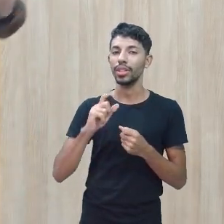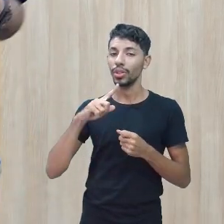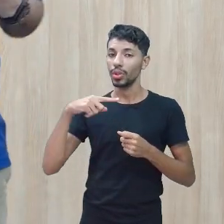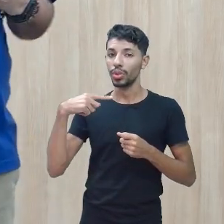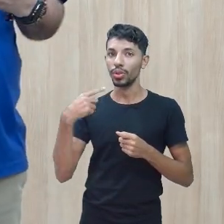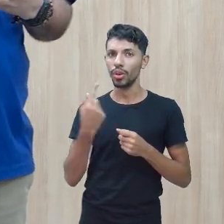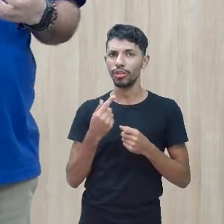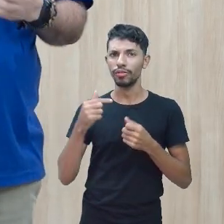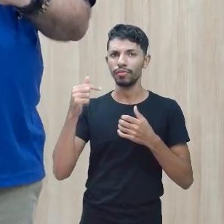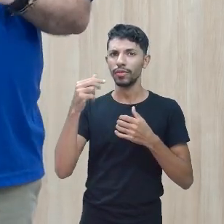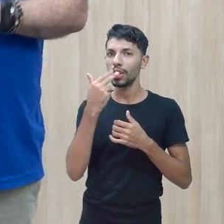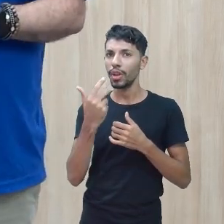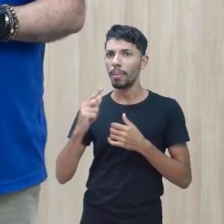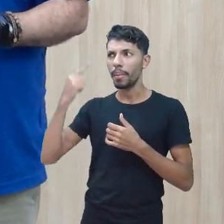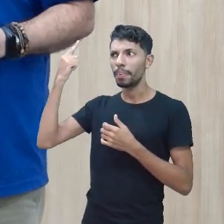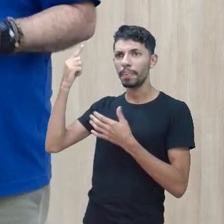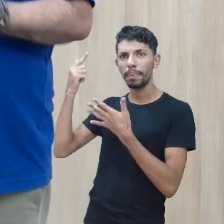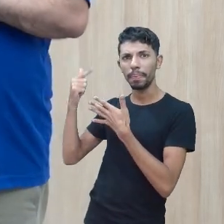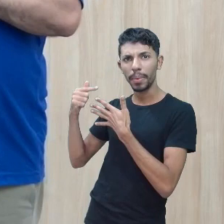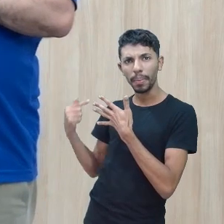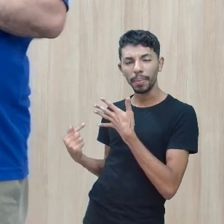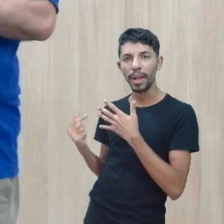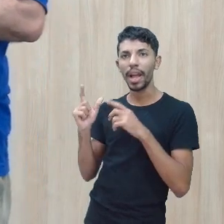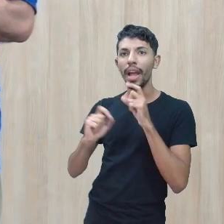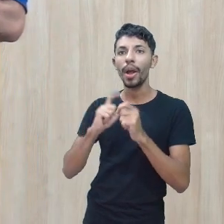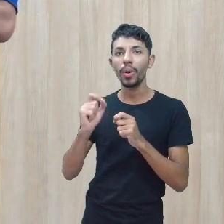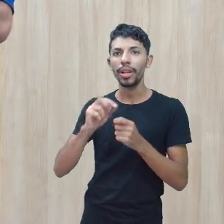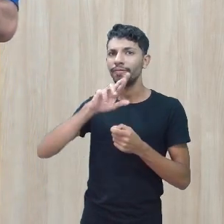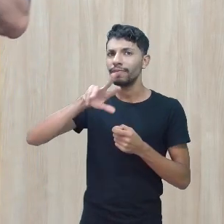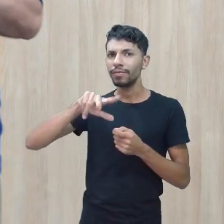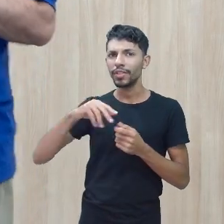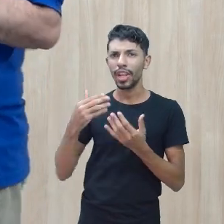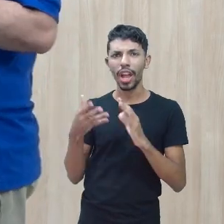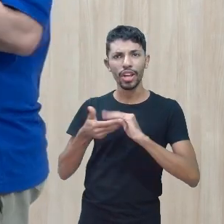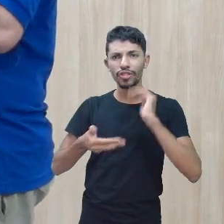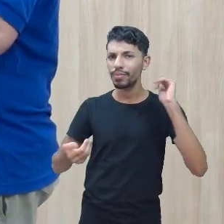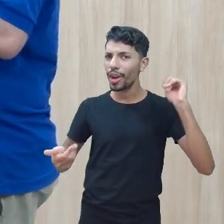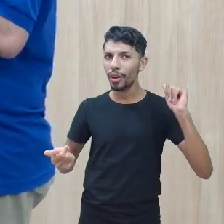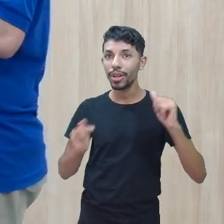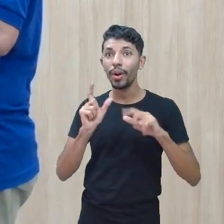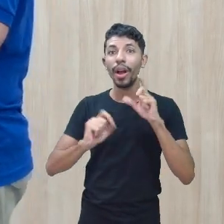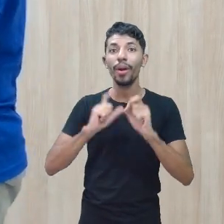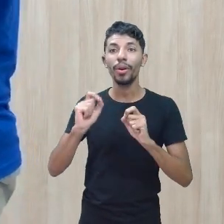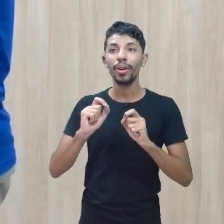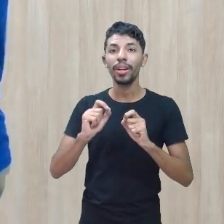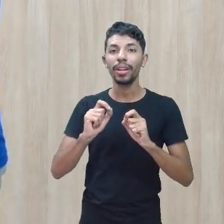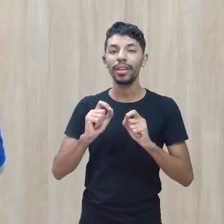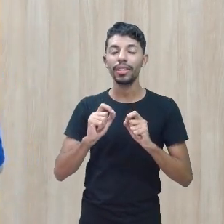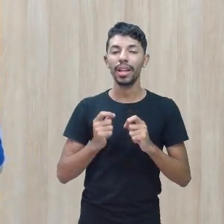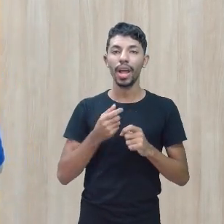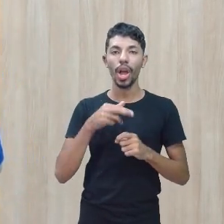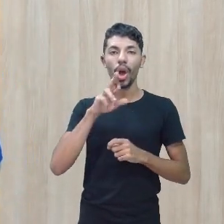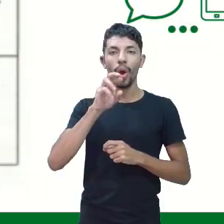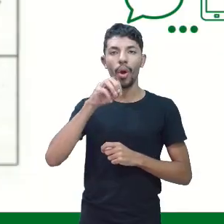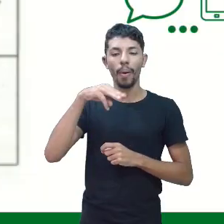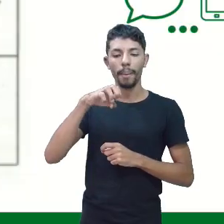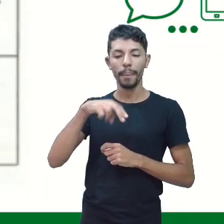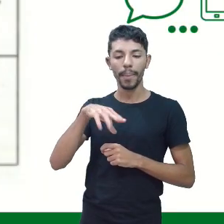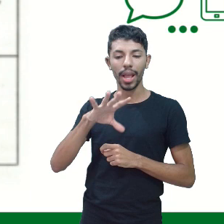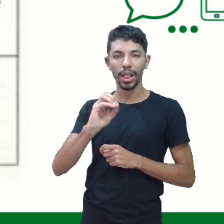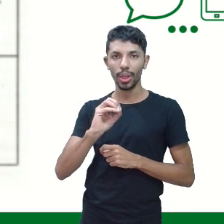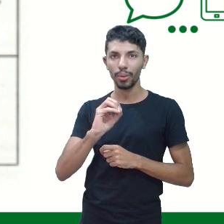sua organização, não é o espanhol, mas o romeno? Então, aqui nós temos, né,